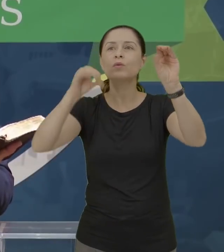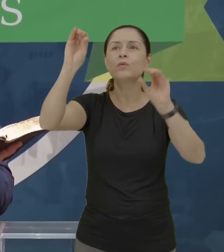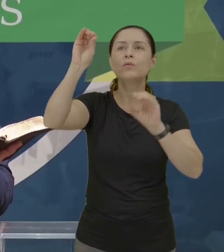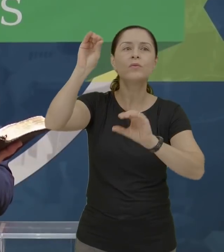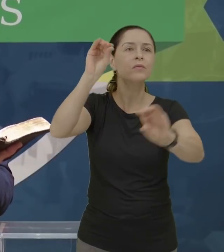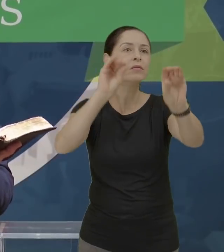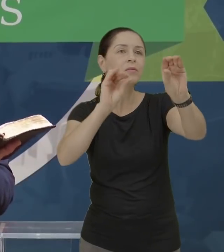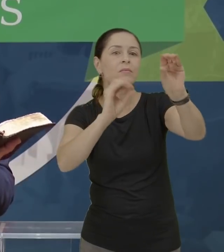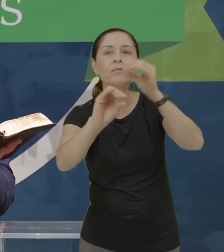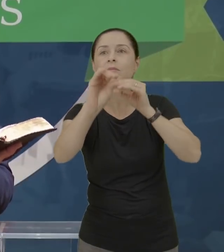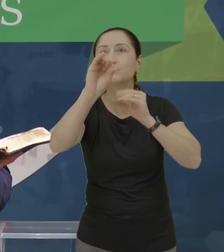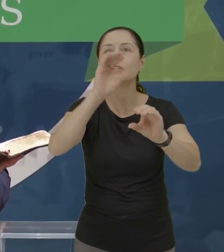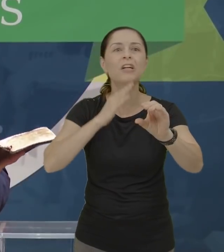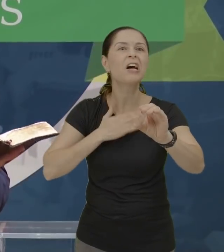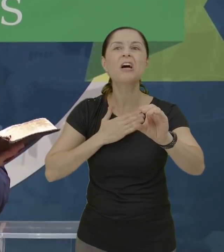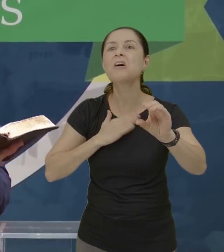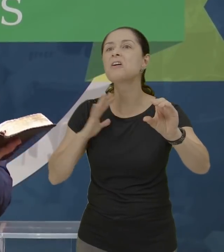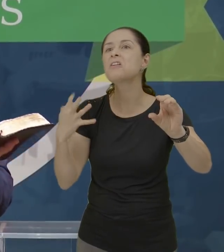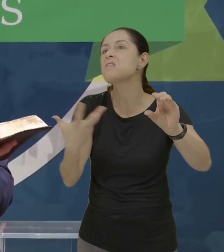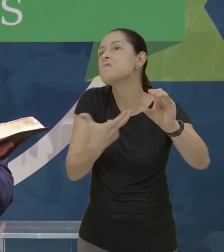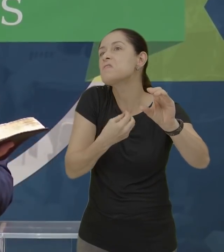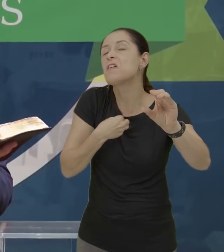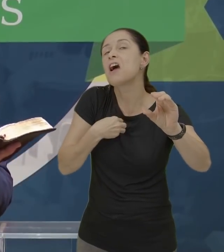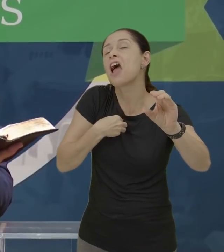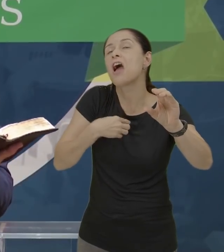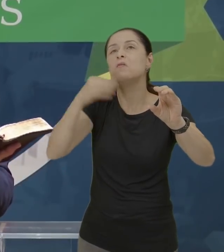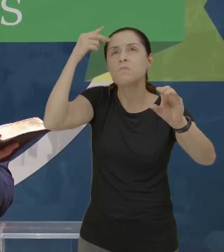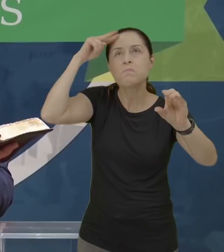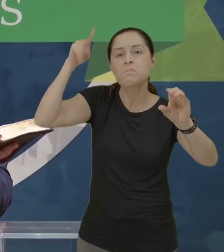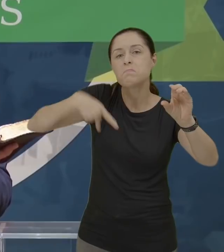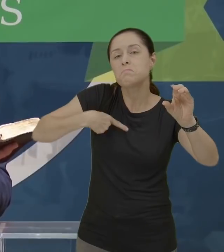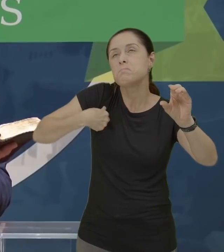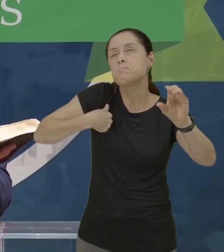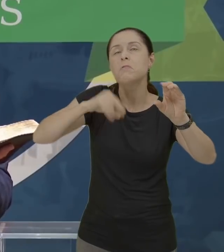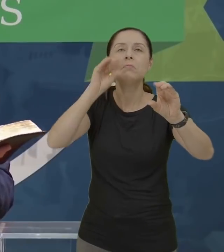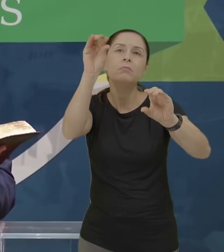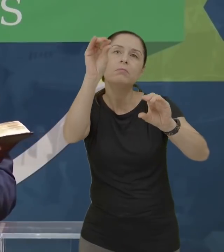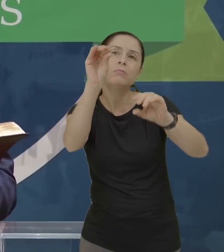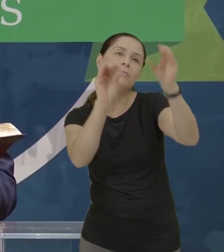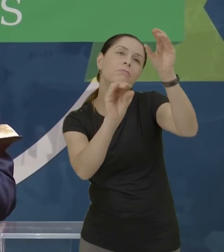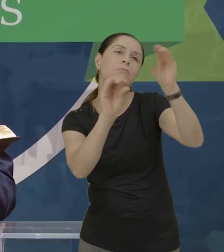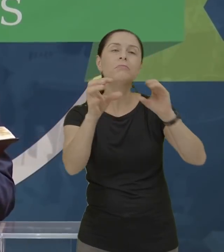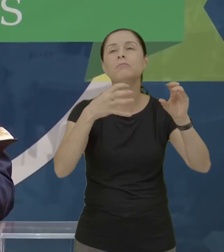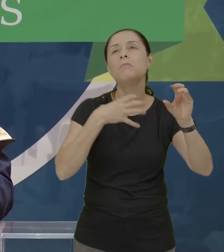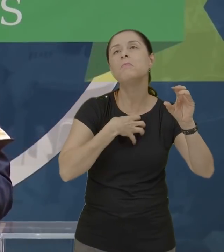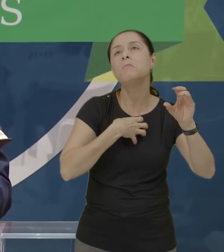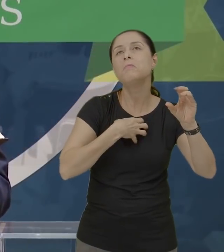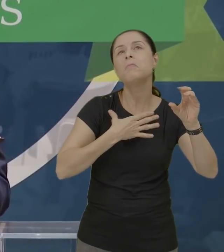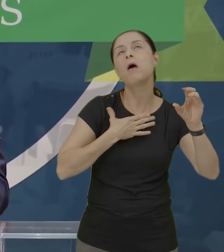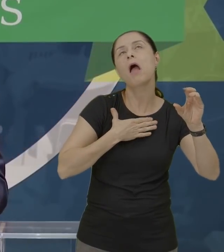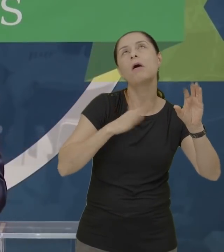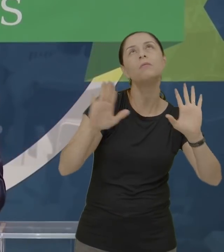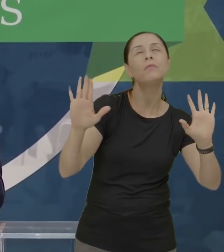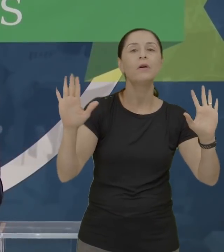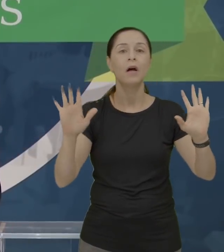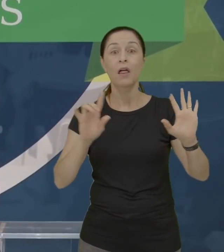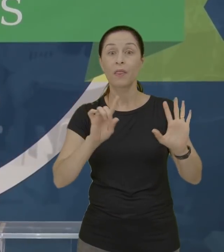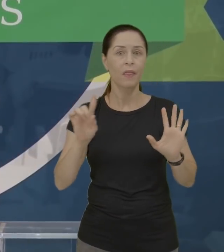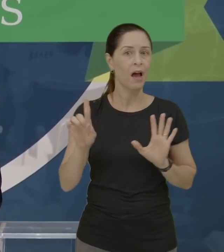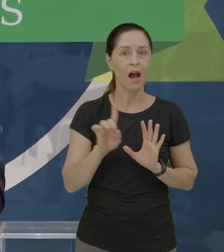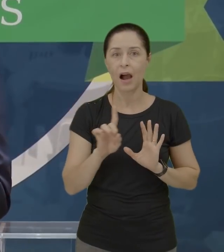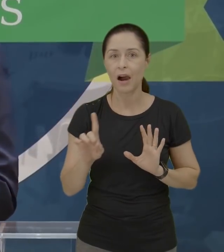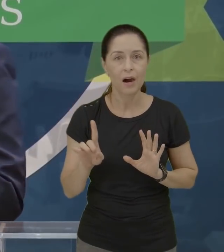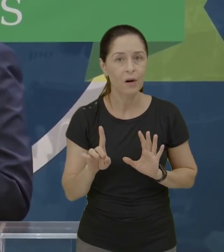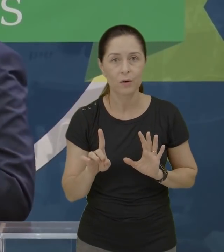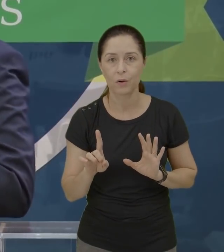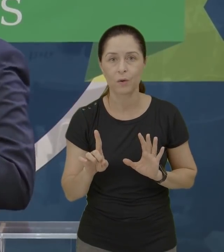vai construindo a sua salvação. Não é isso que ele está dizendo, não. Não é isso que ele está dizendo, não.